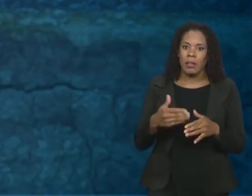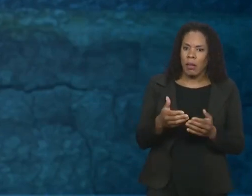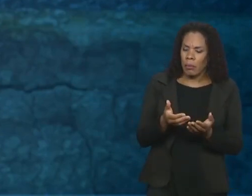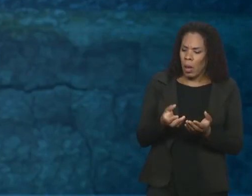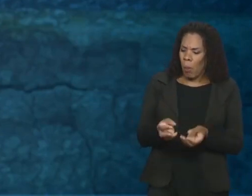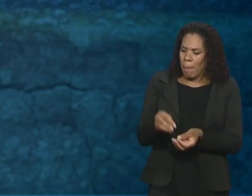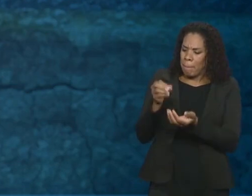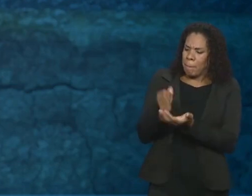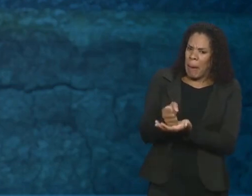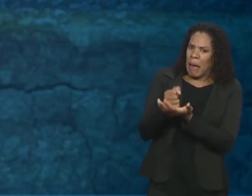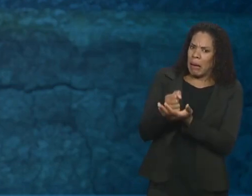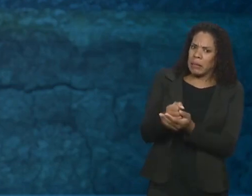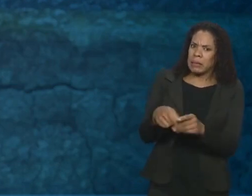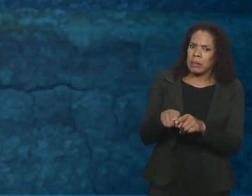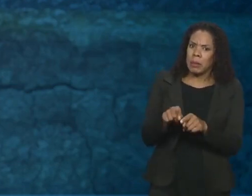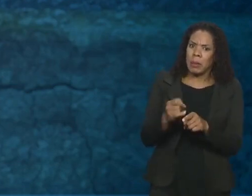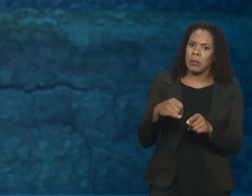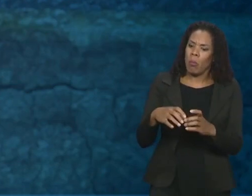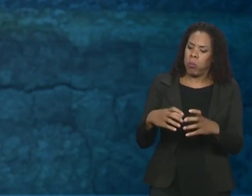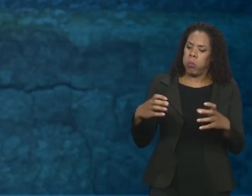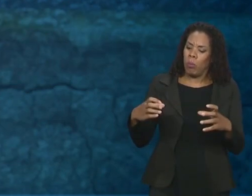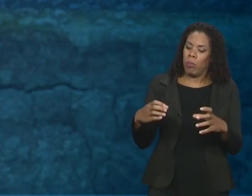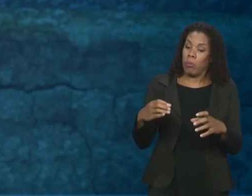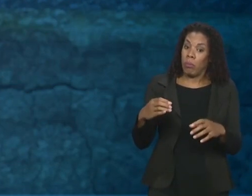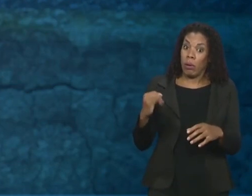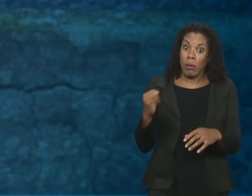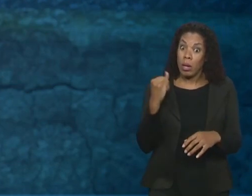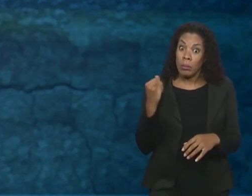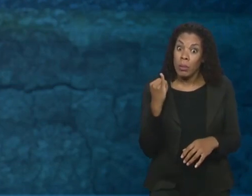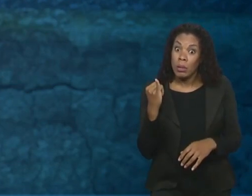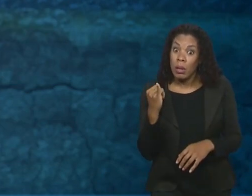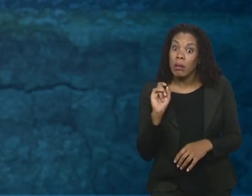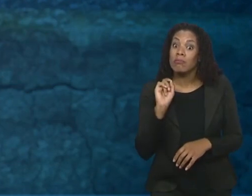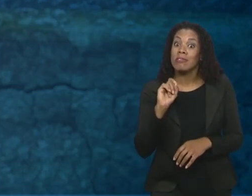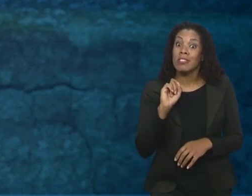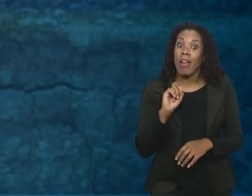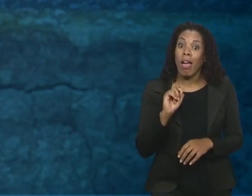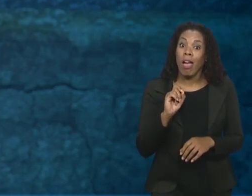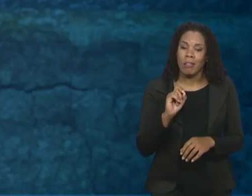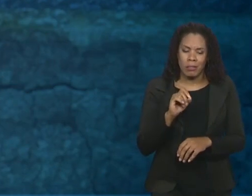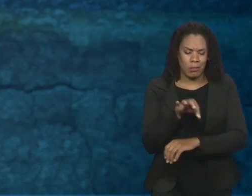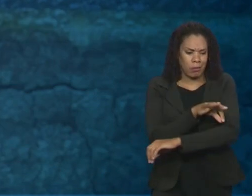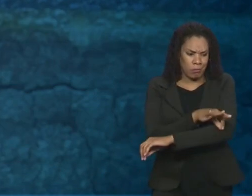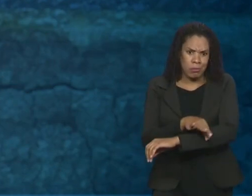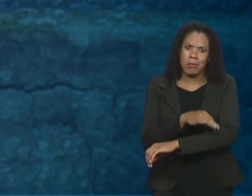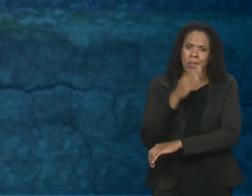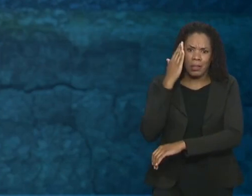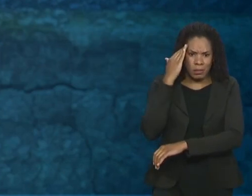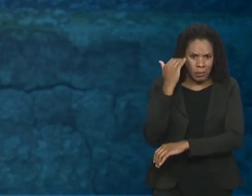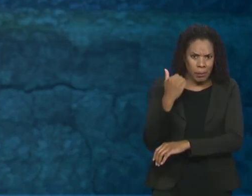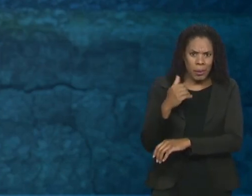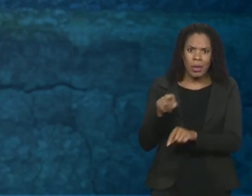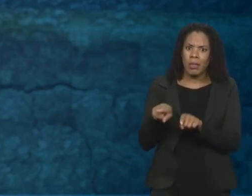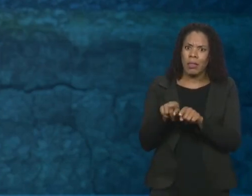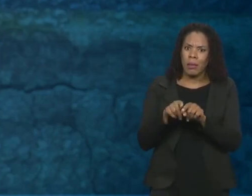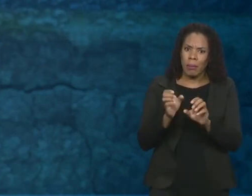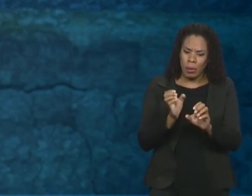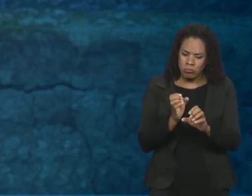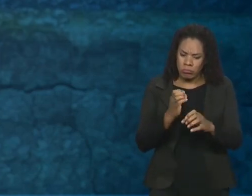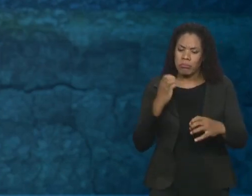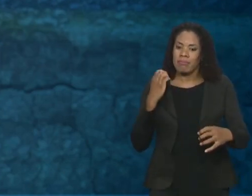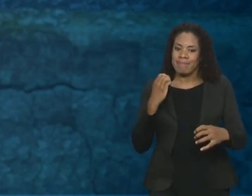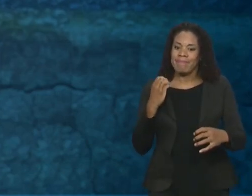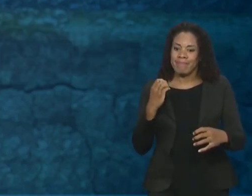é fundamental para um projeto de engenharia. Afinal, o comportamento do solo depende da quantidade relativa das fases que o